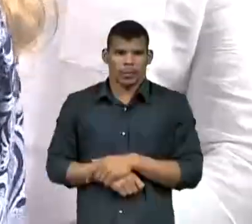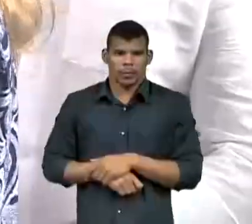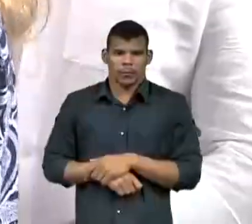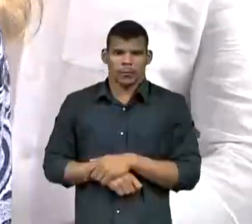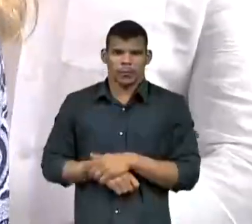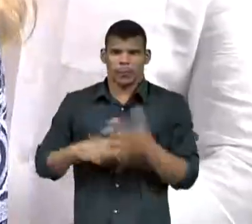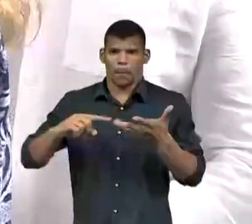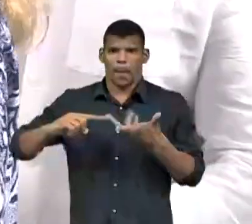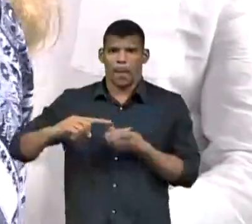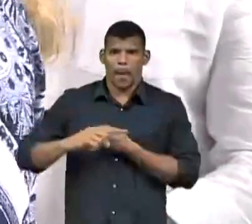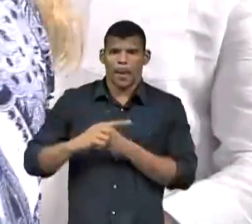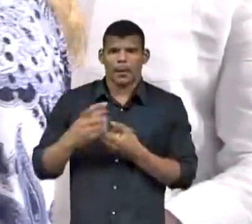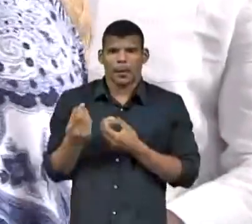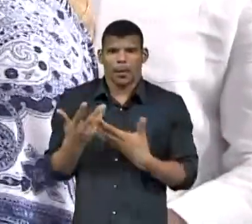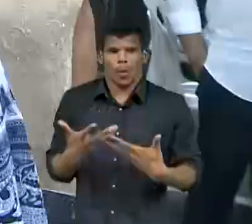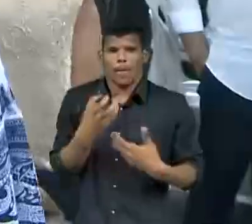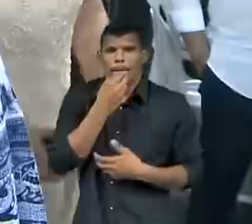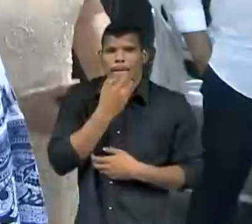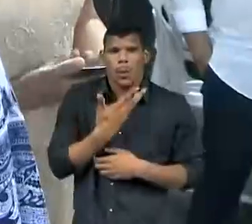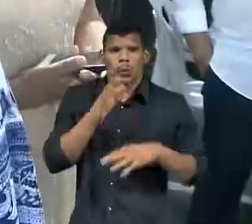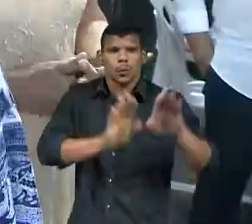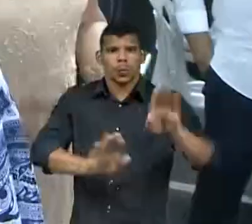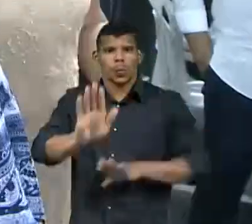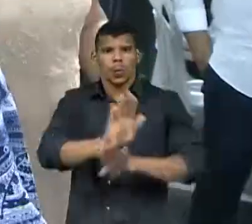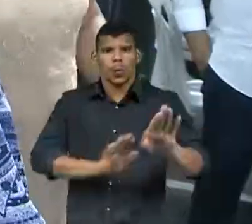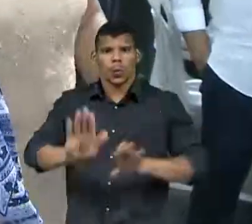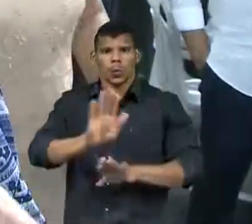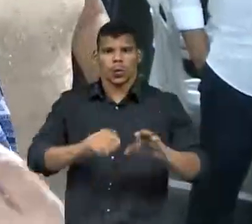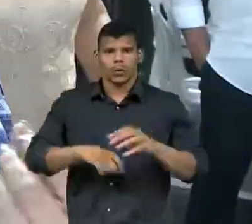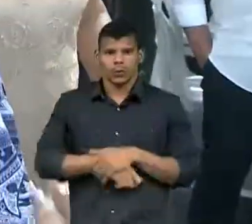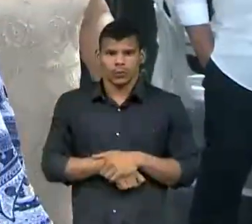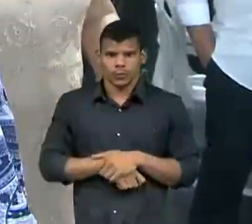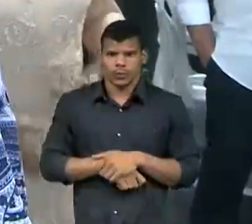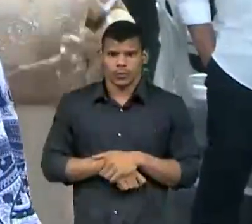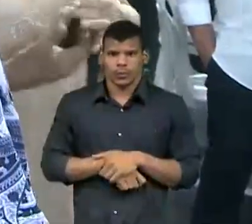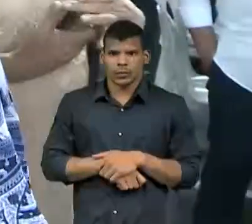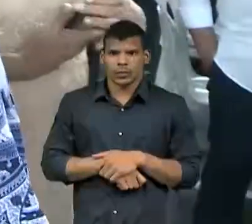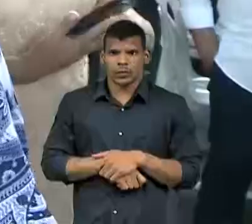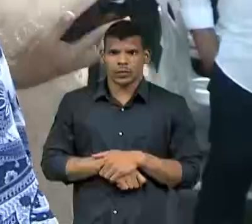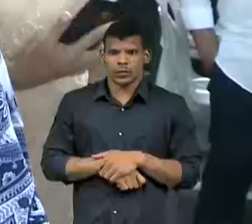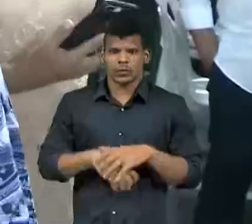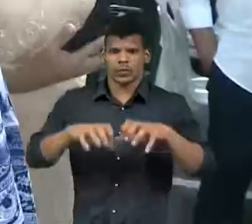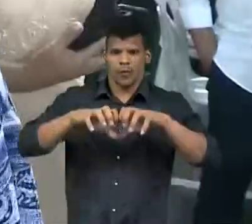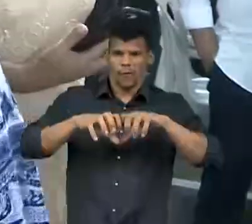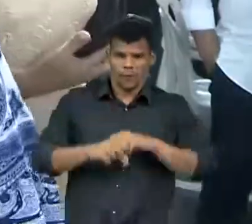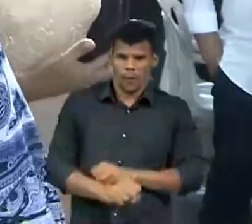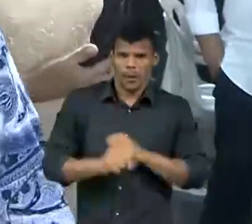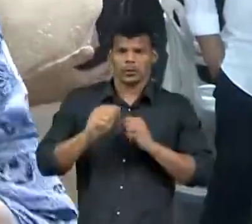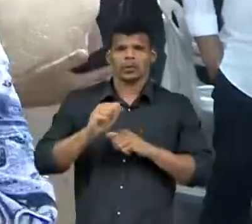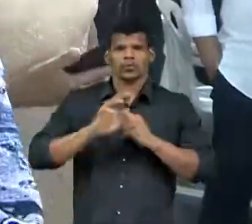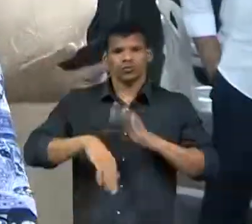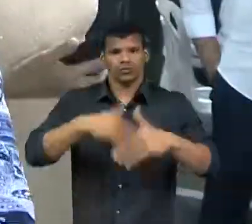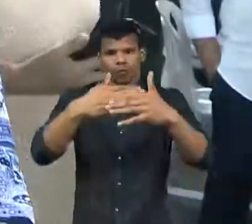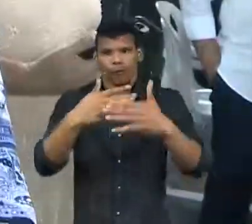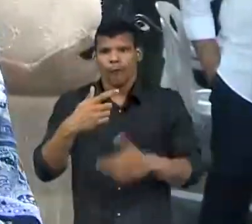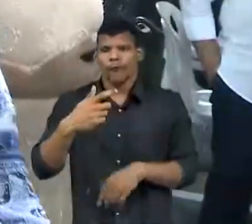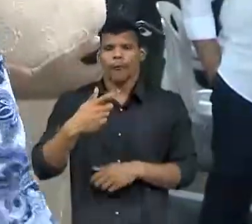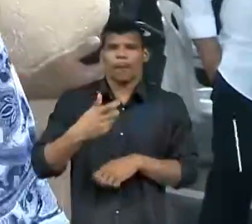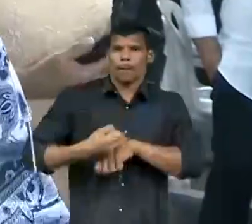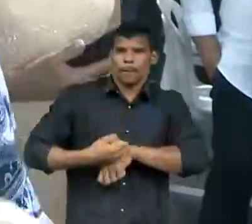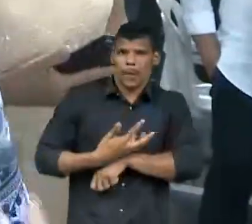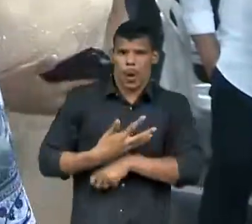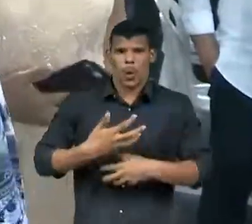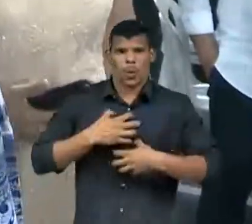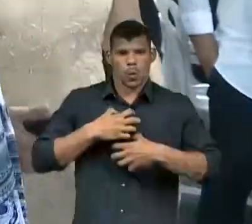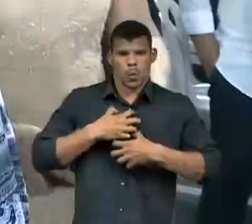ao bem-estar e ao autocuidado. Essa formação que passa por desenvolvimento socioemocional, por a formação